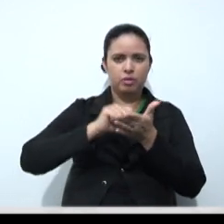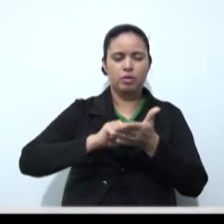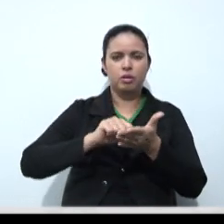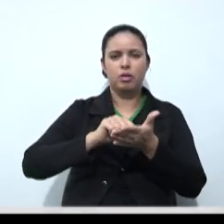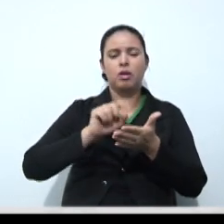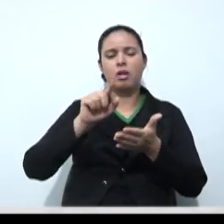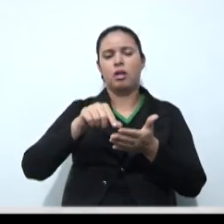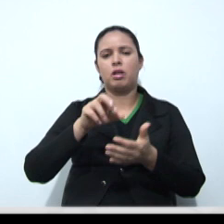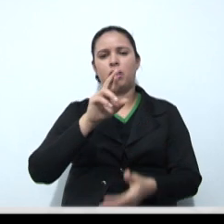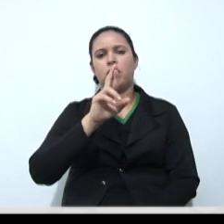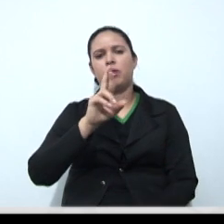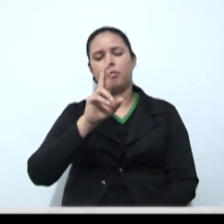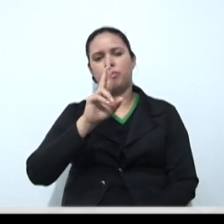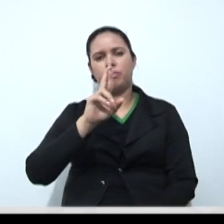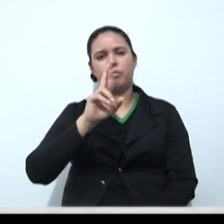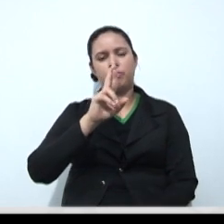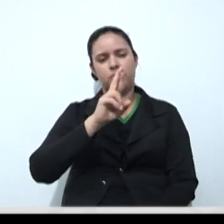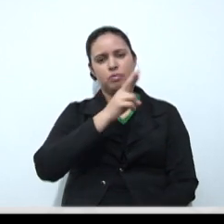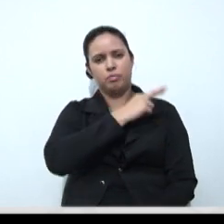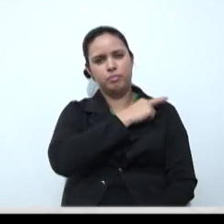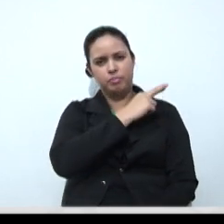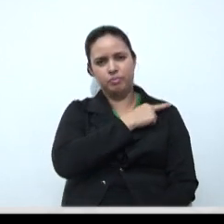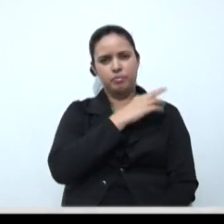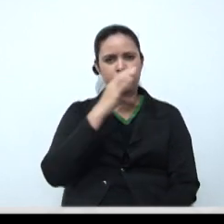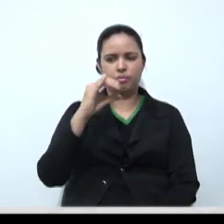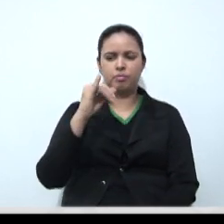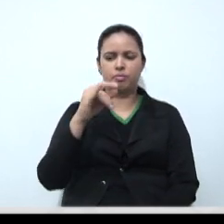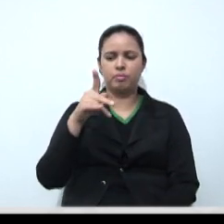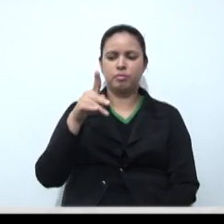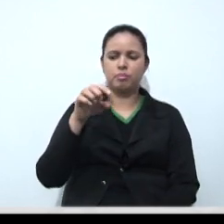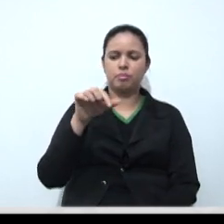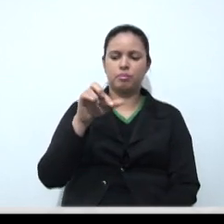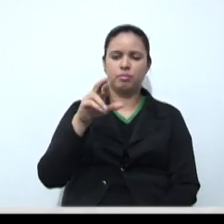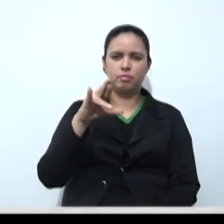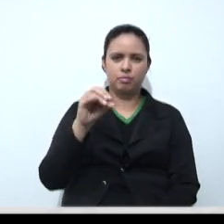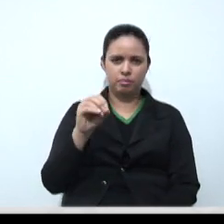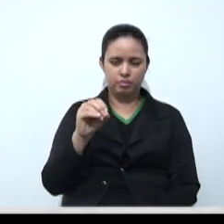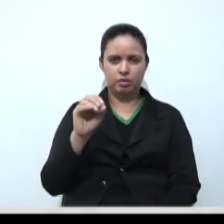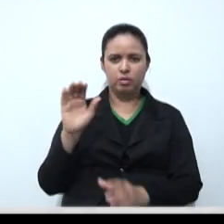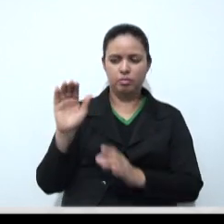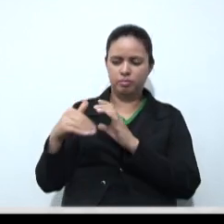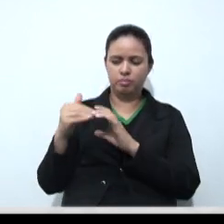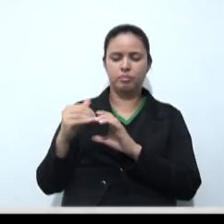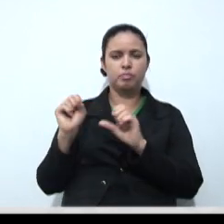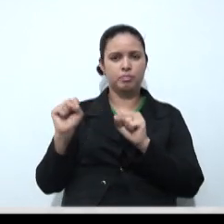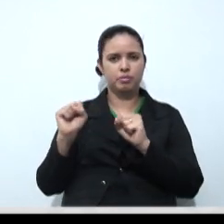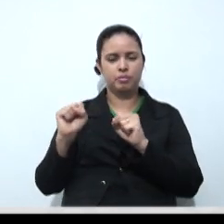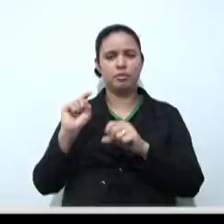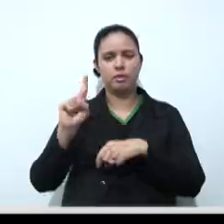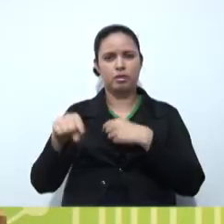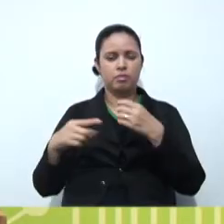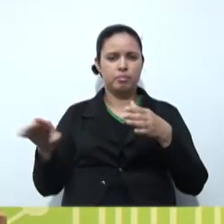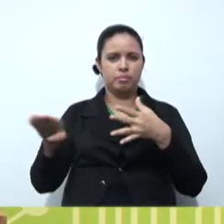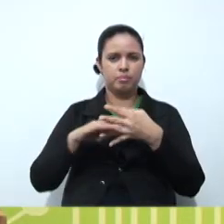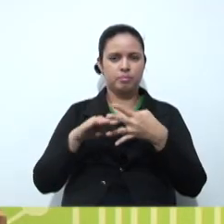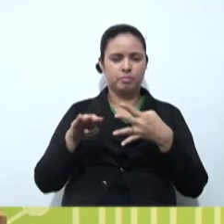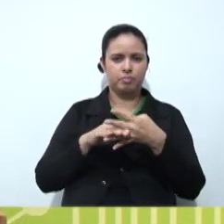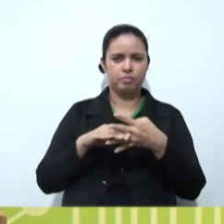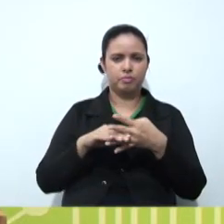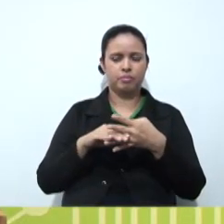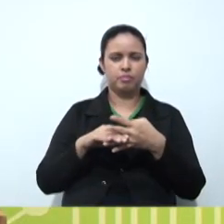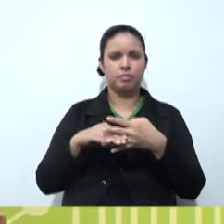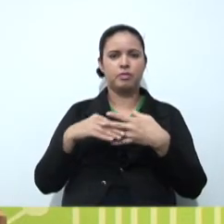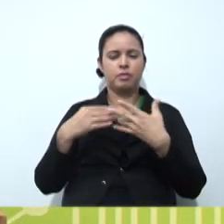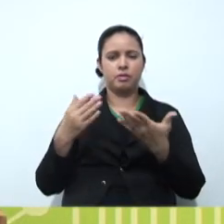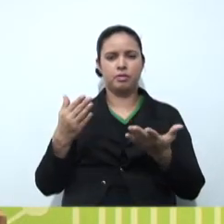cipeiro. Tá? Caso queiram, pode divulgar foto dessas obrigações no chat para que possamos analisar após o intervalo. Então, volta aqui